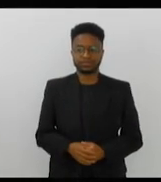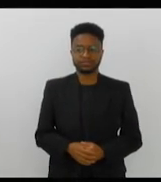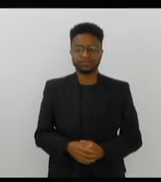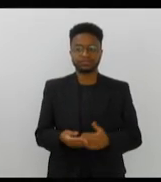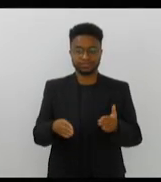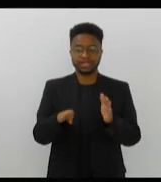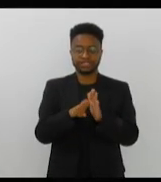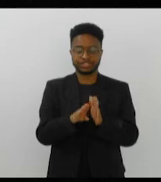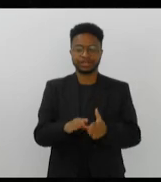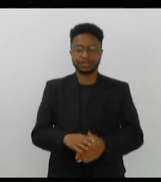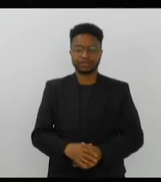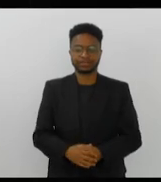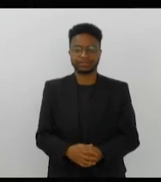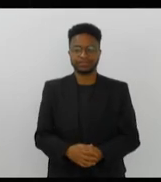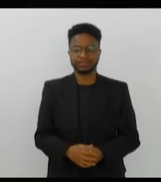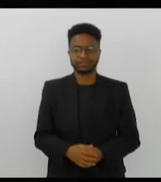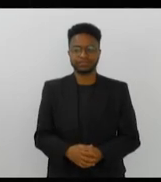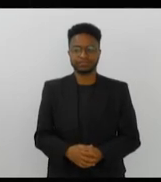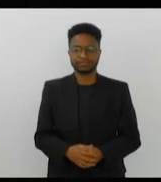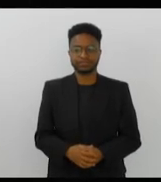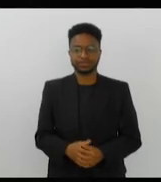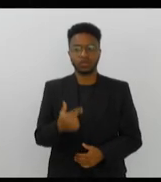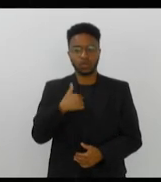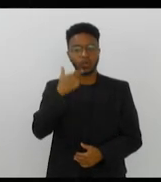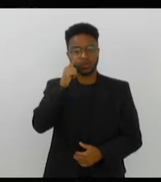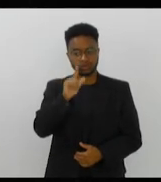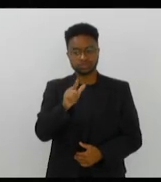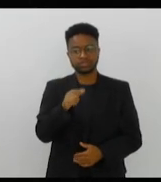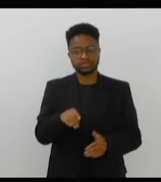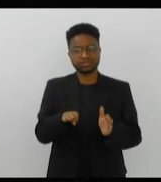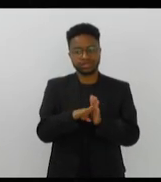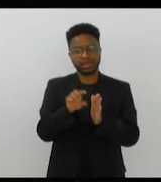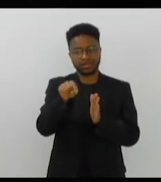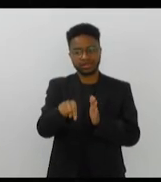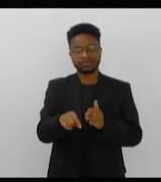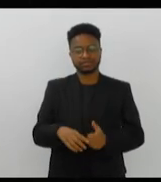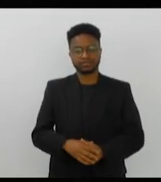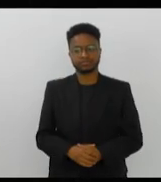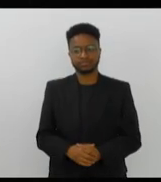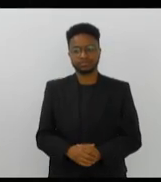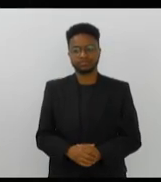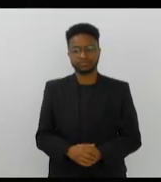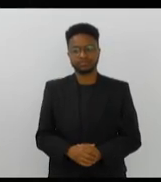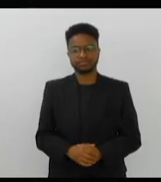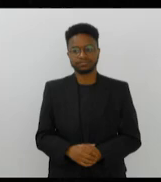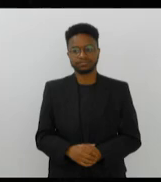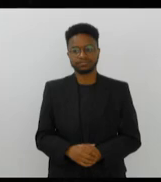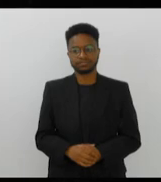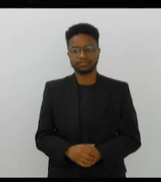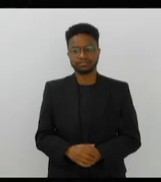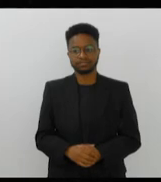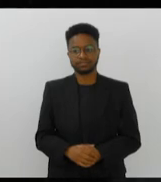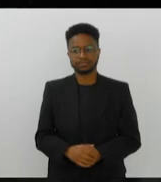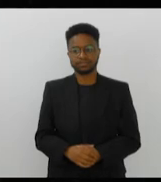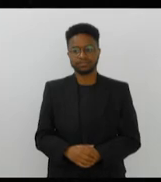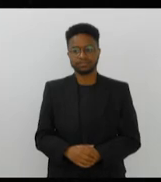Cheguei, gente. Cheguei até aqui. Tia, cheguei.